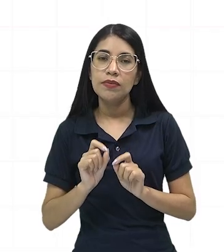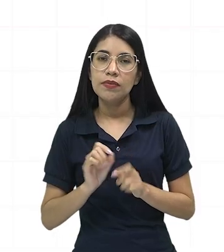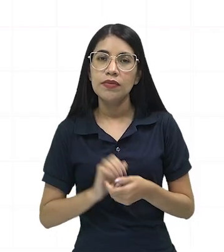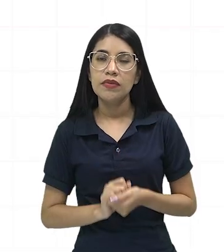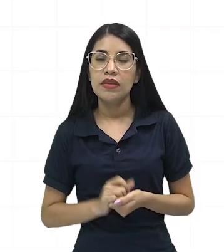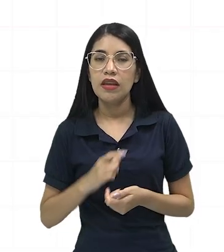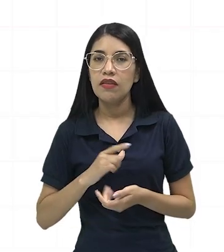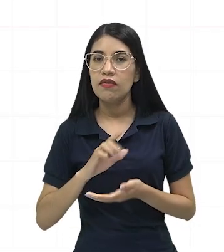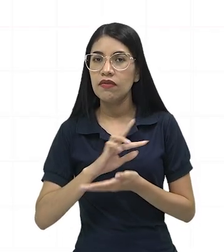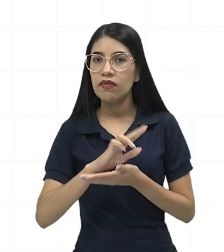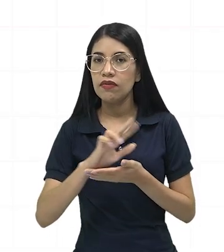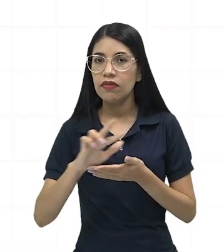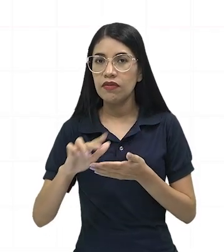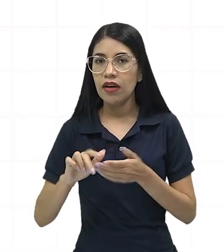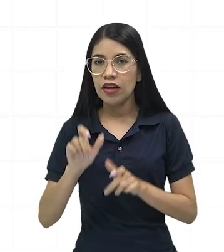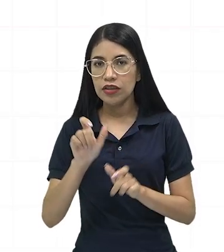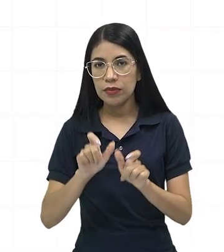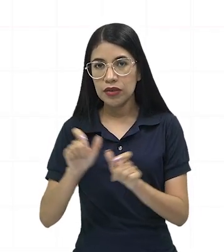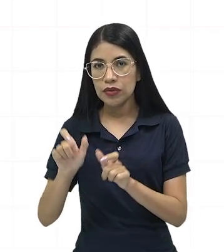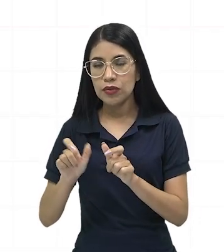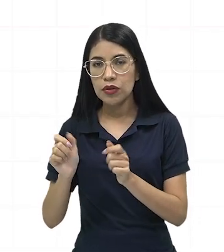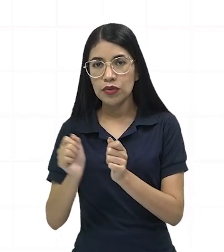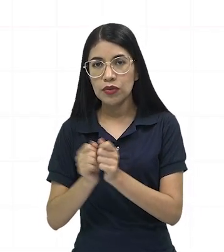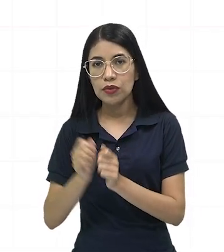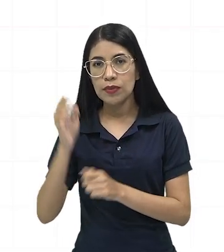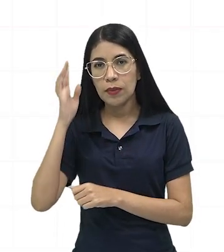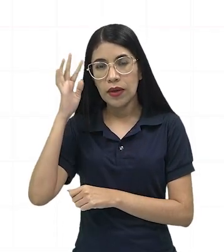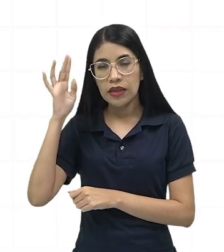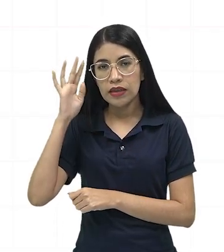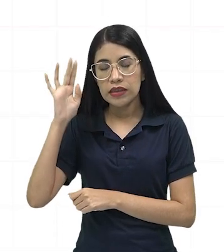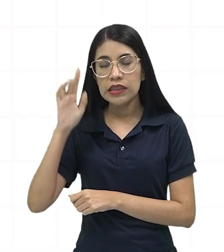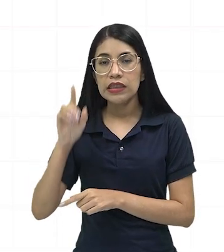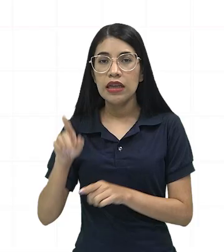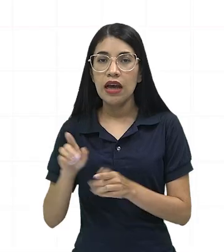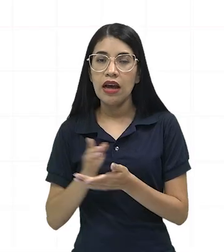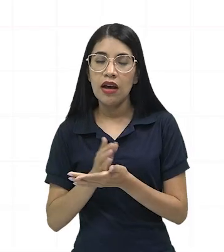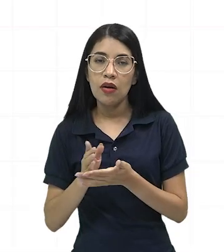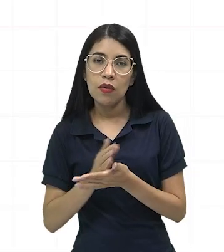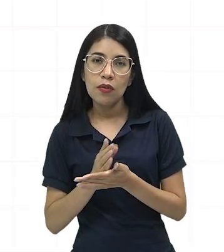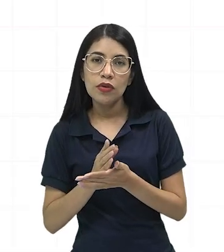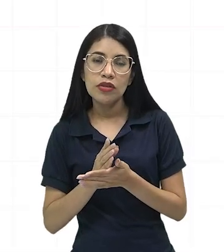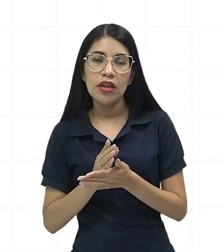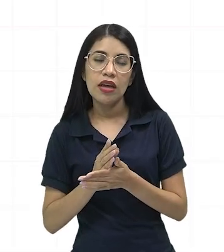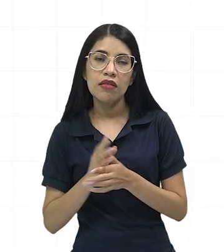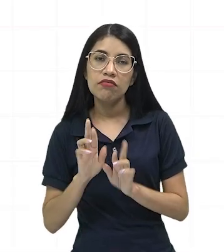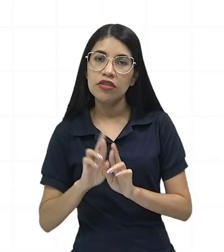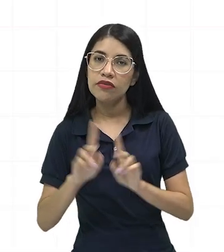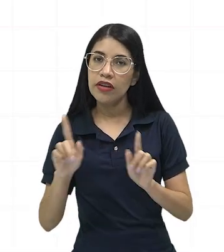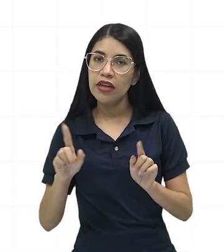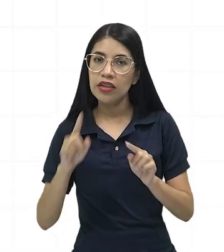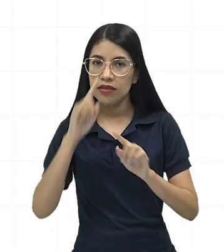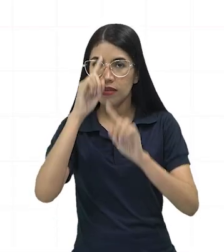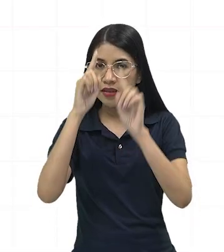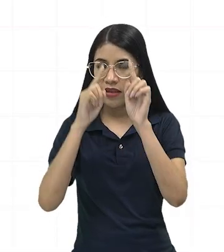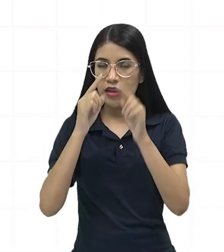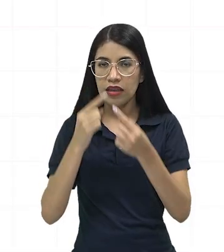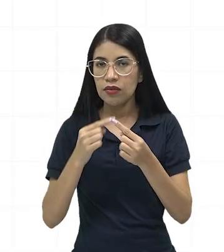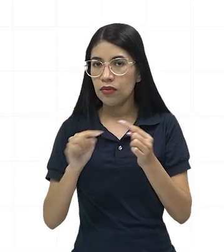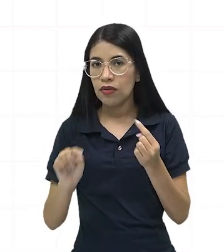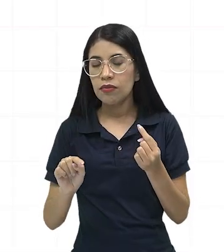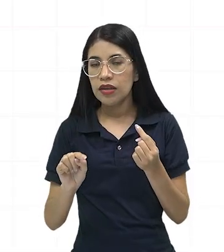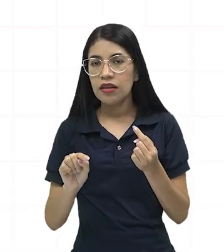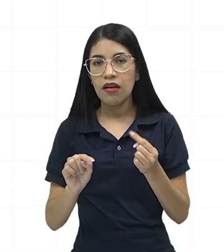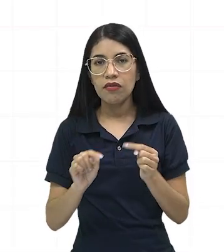ali diversos pensadores, pode haver com que uns tivessem um pensamento que não fosse concominante